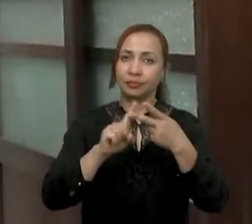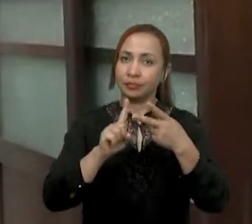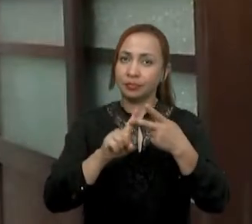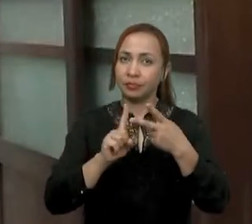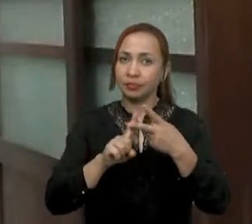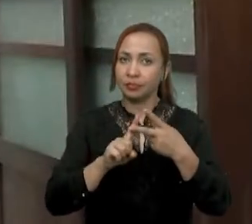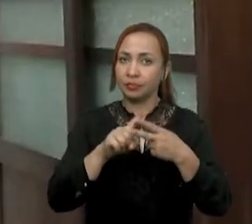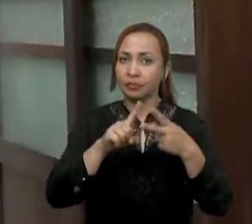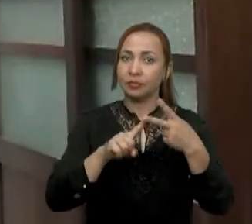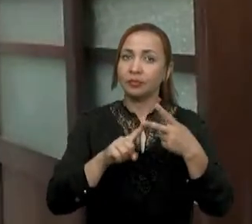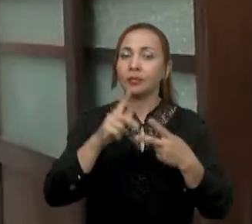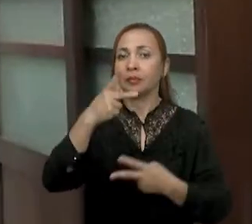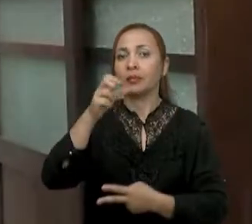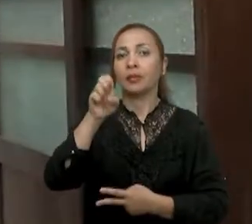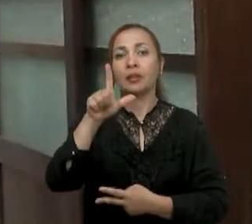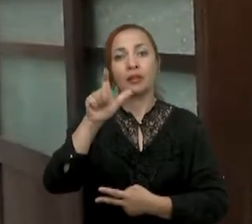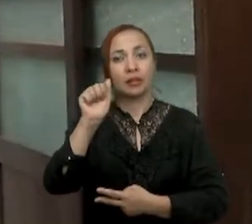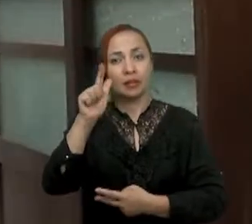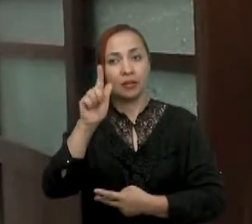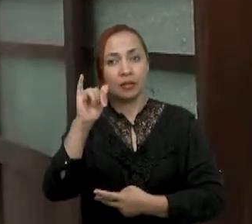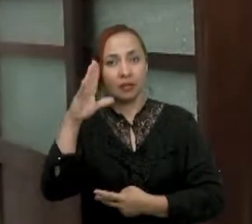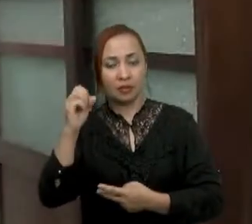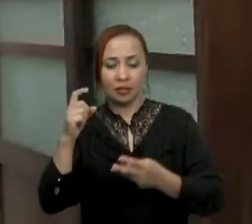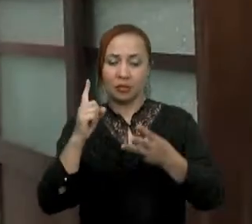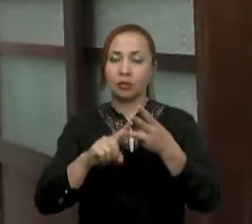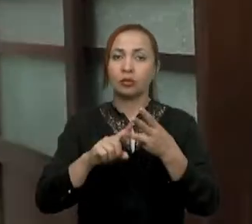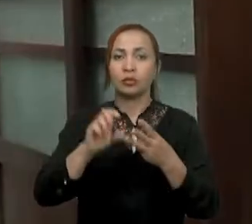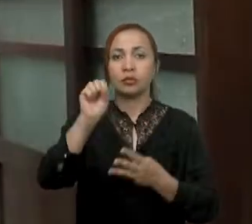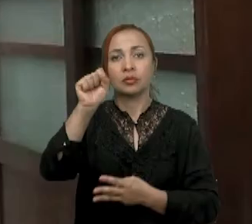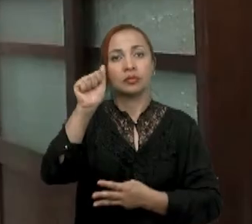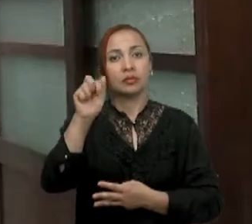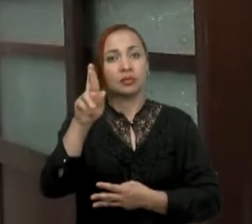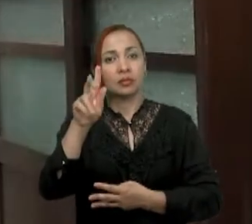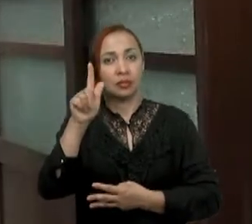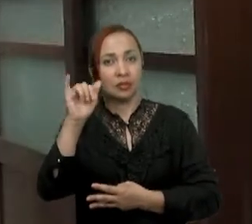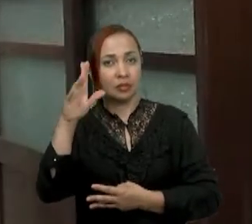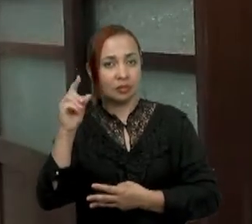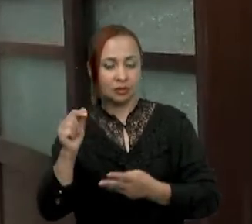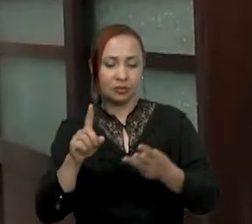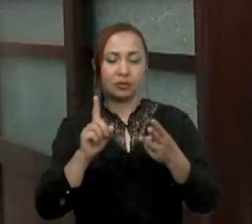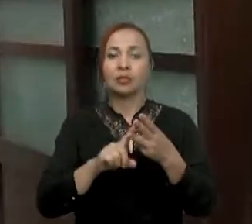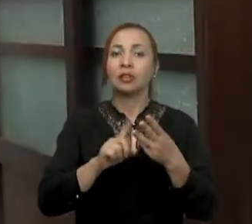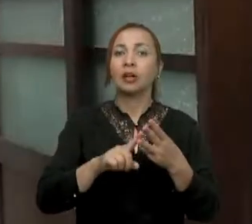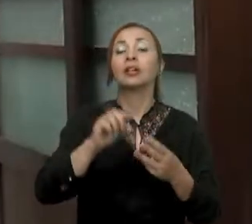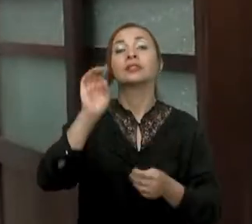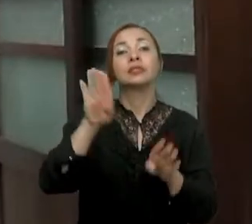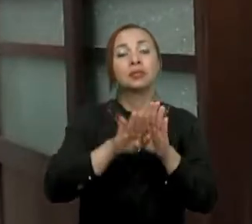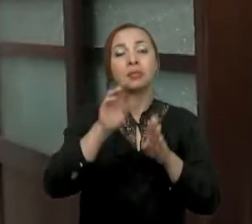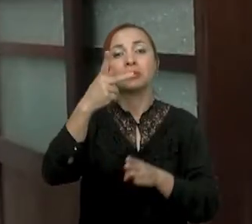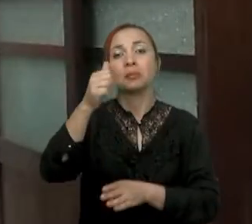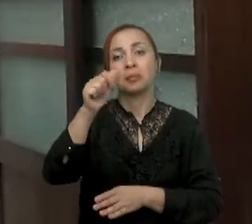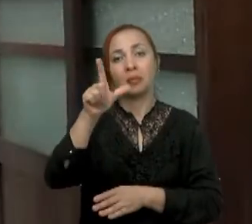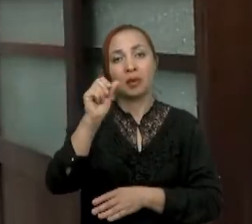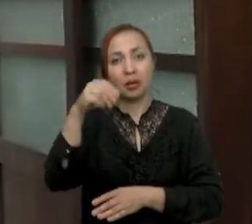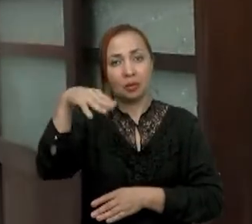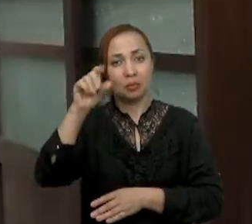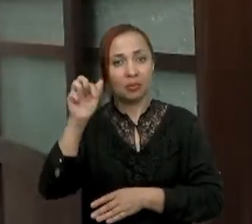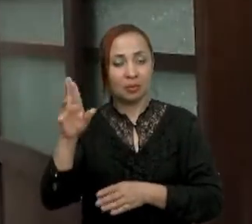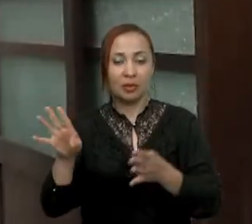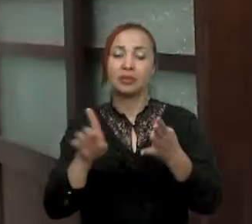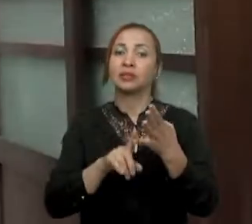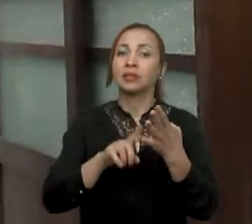espécies o plásticos a sardinha EA falam preta e duas espécies